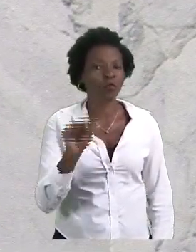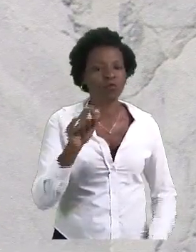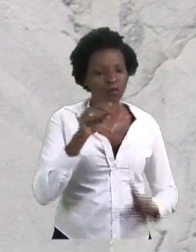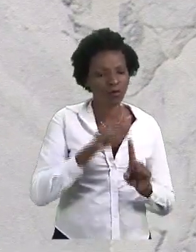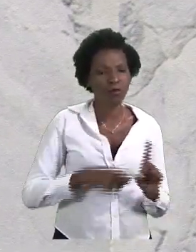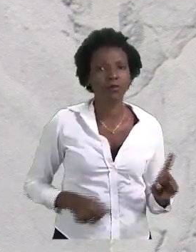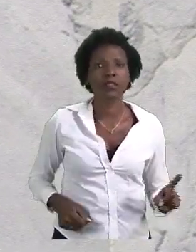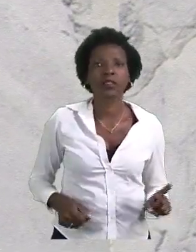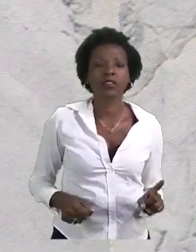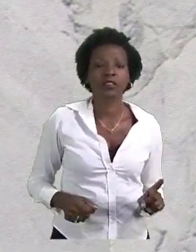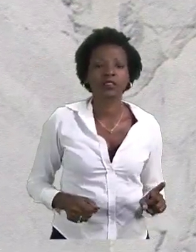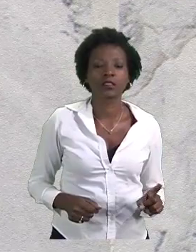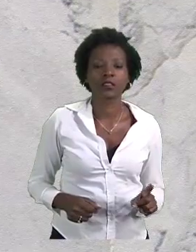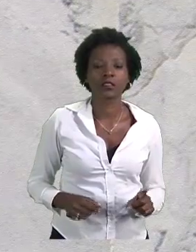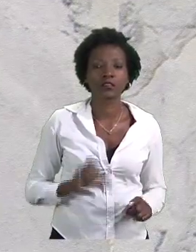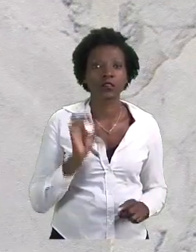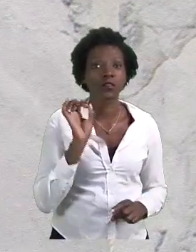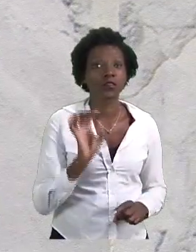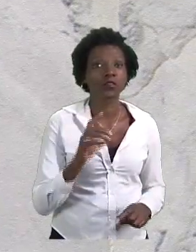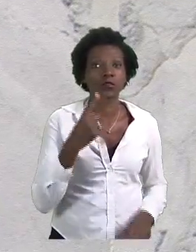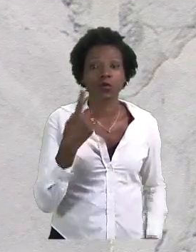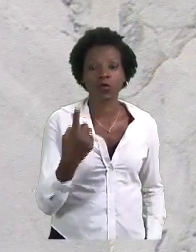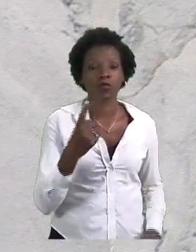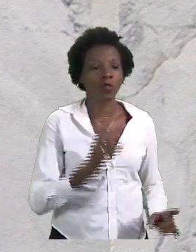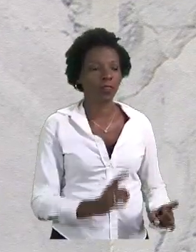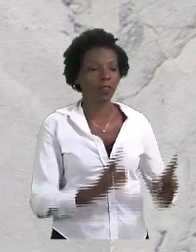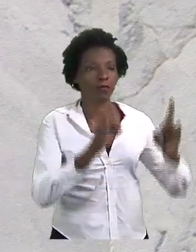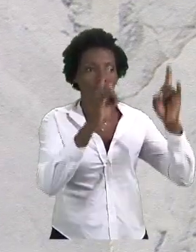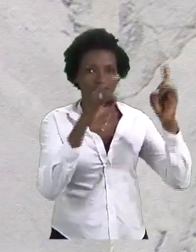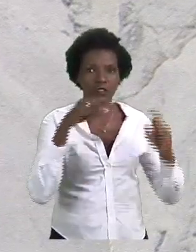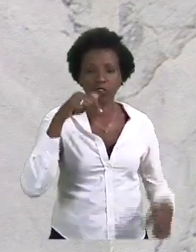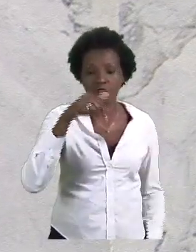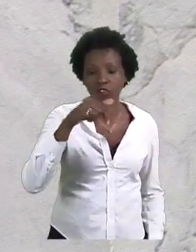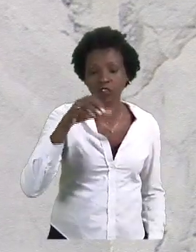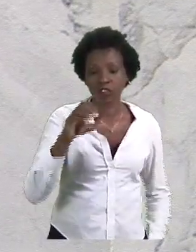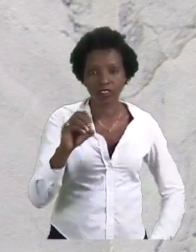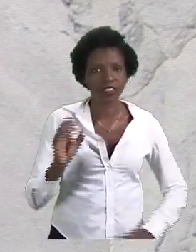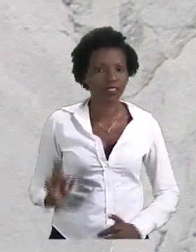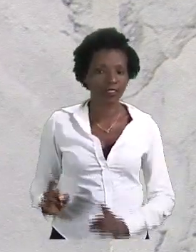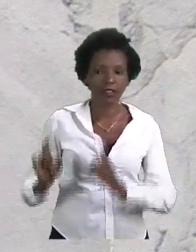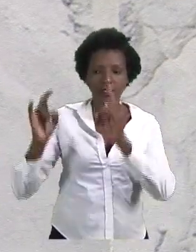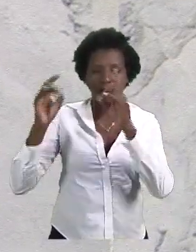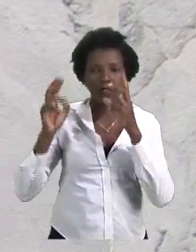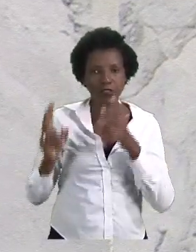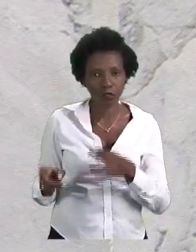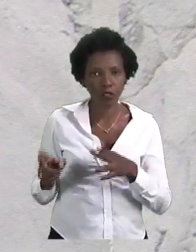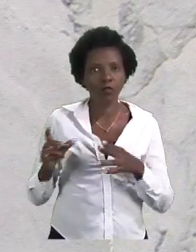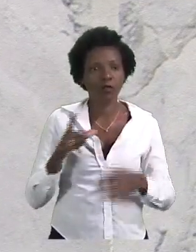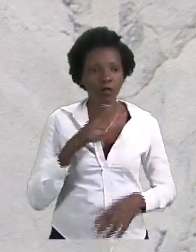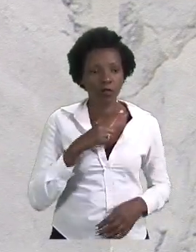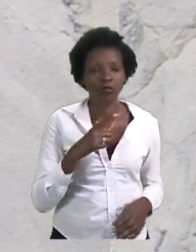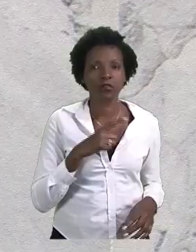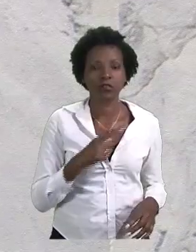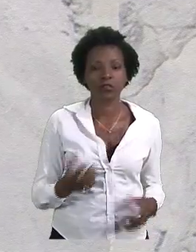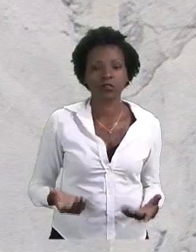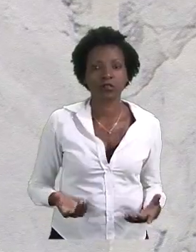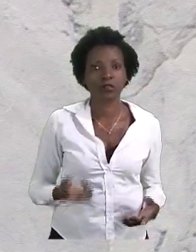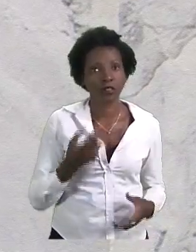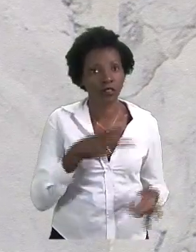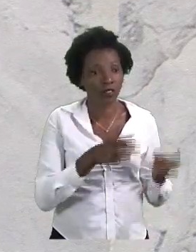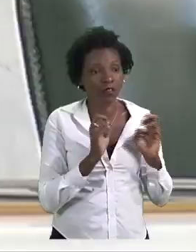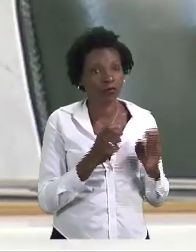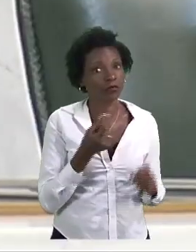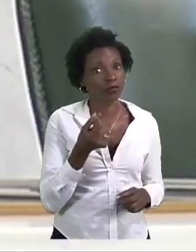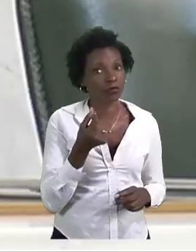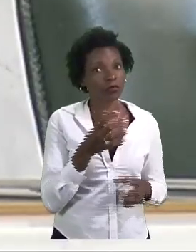mês, vindos de só um prédio dos 70 prédios ocupados por movimentos sem teto. Veja a quantidade de dinheiro que nós estamos